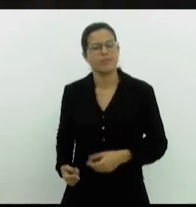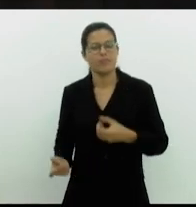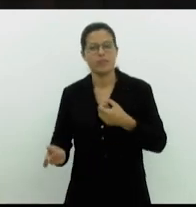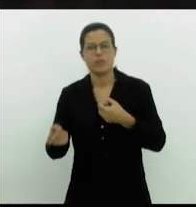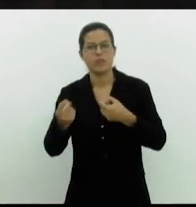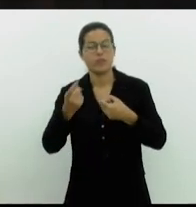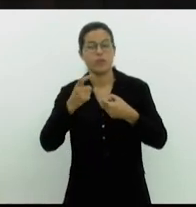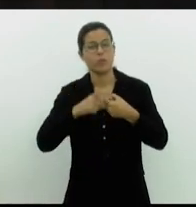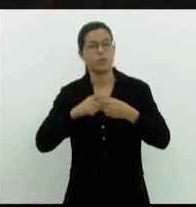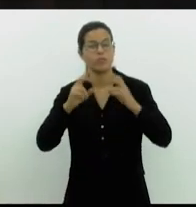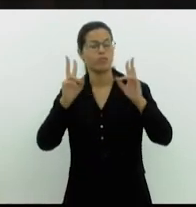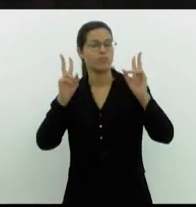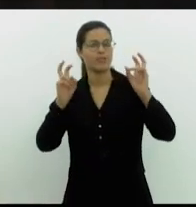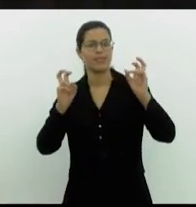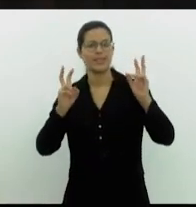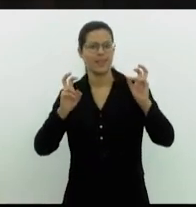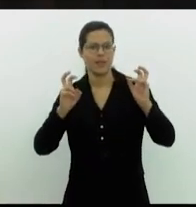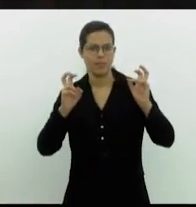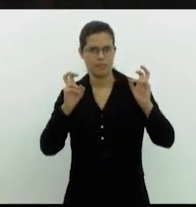que é o tema